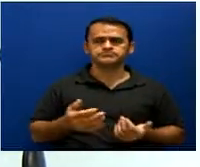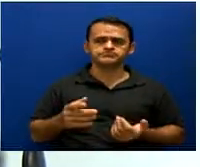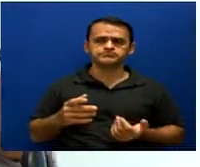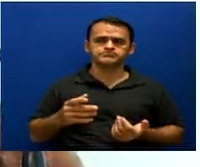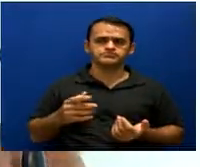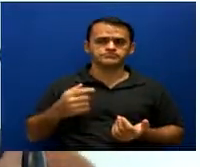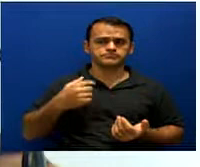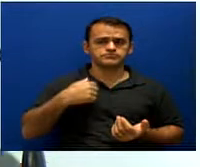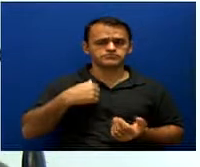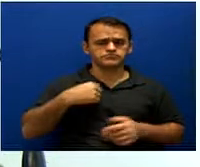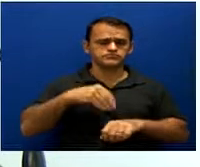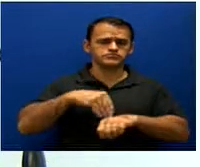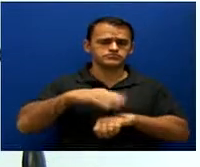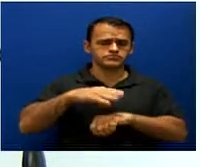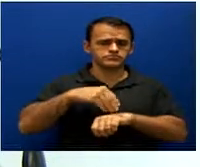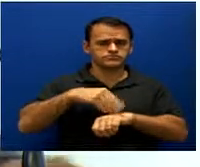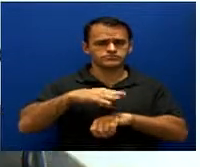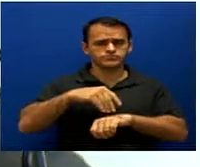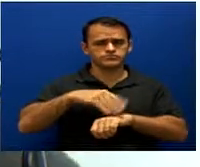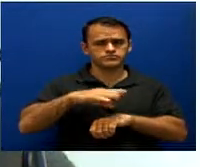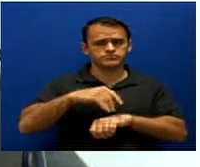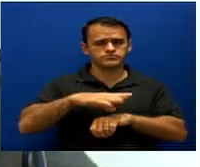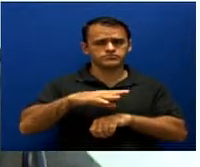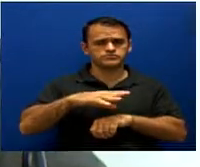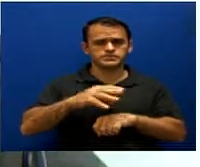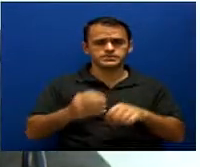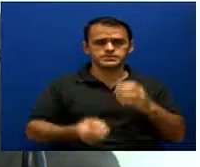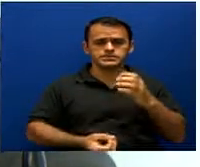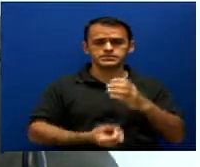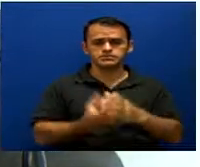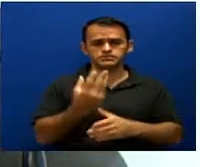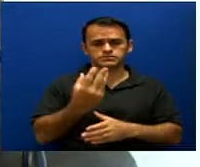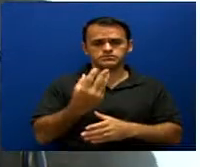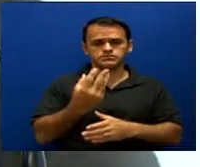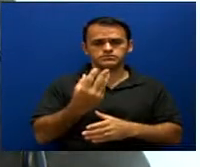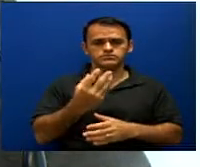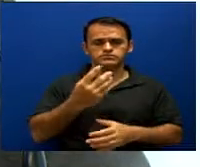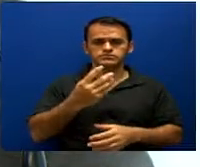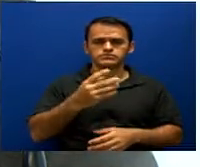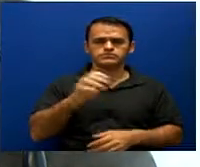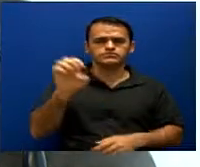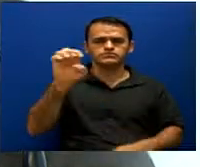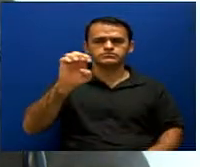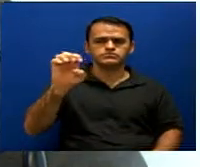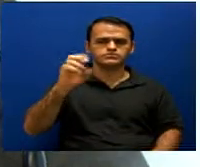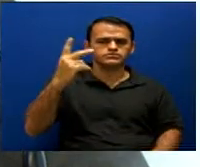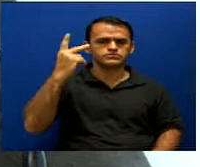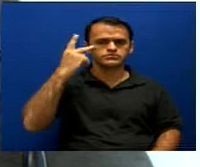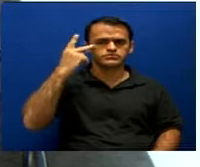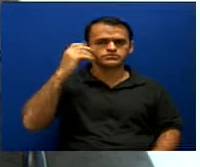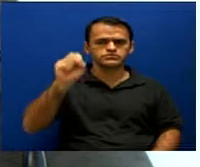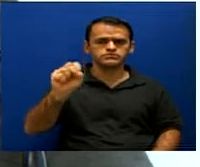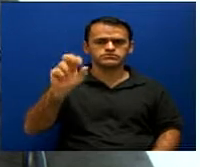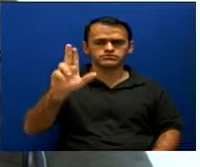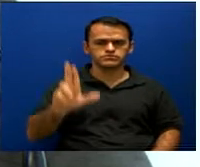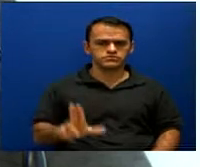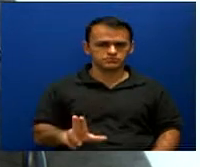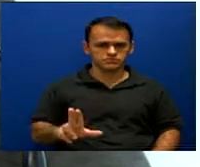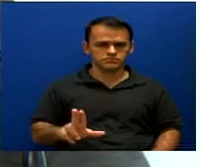provocação, eu sugeri a criação do Estado de São Paulo do Sul com a sede em